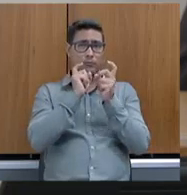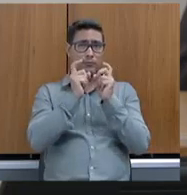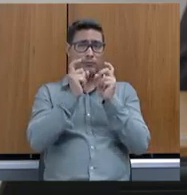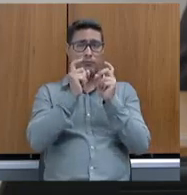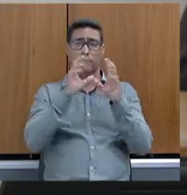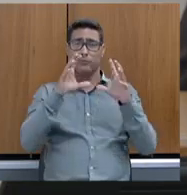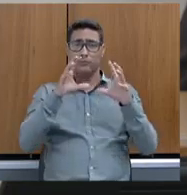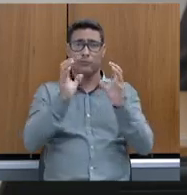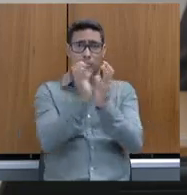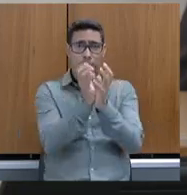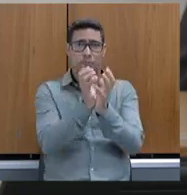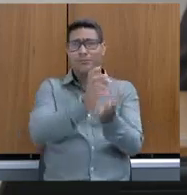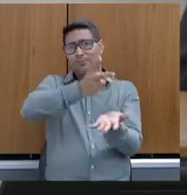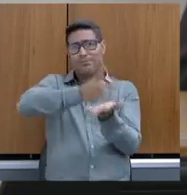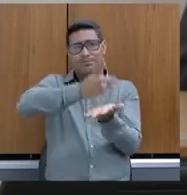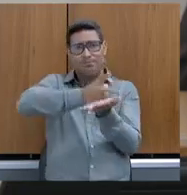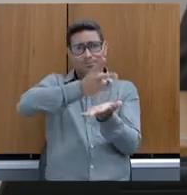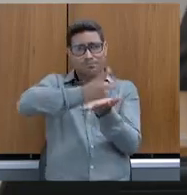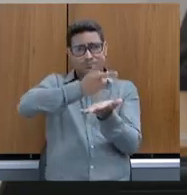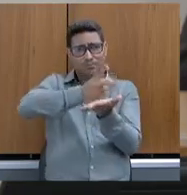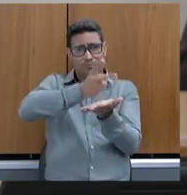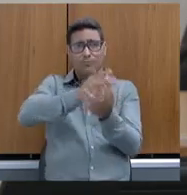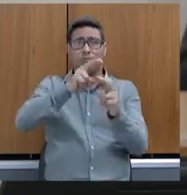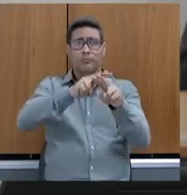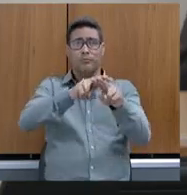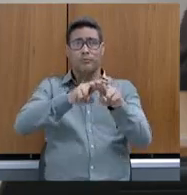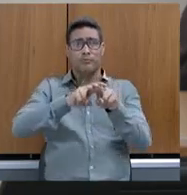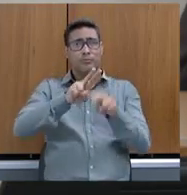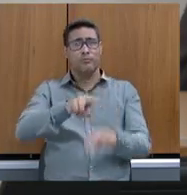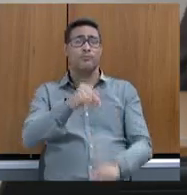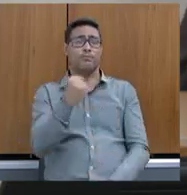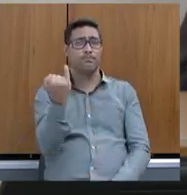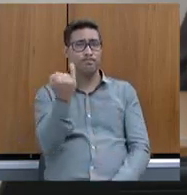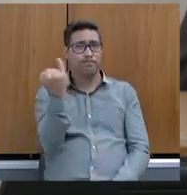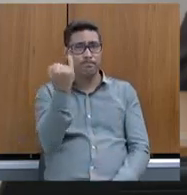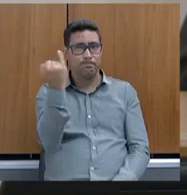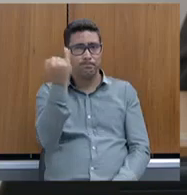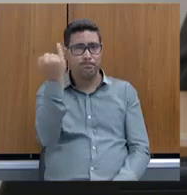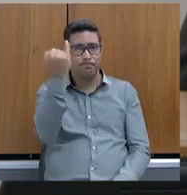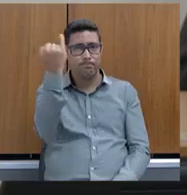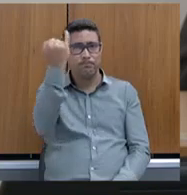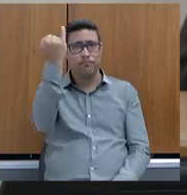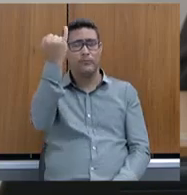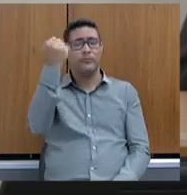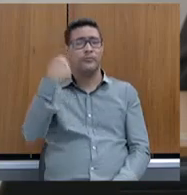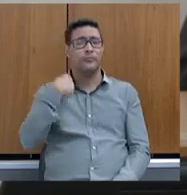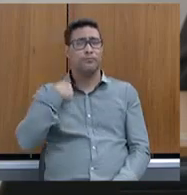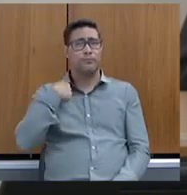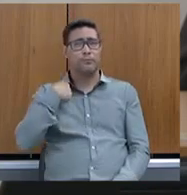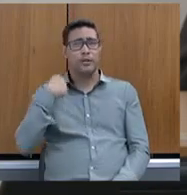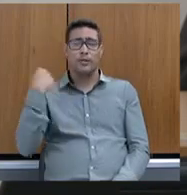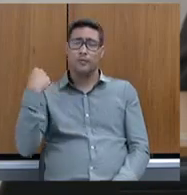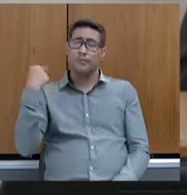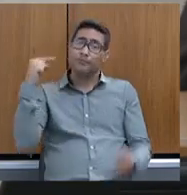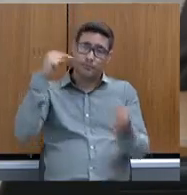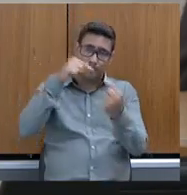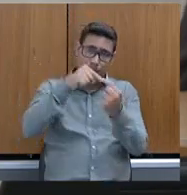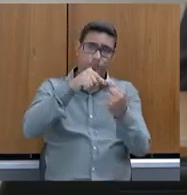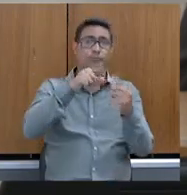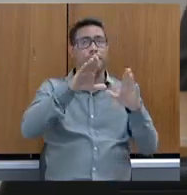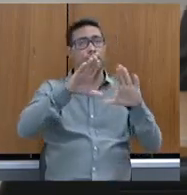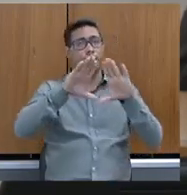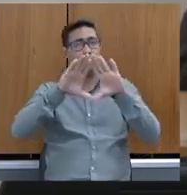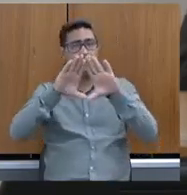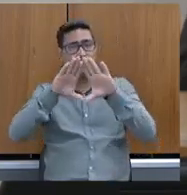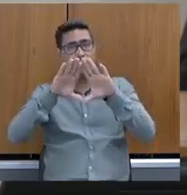torna uma comissão permanente dado a sua importância a sua relevância tanto para Assembleia Legislativa